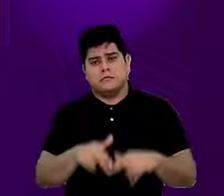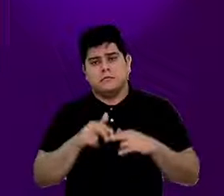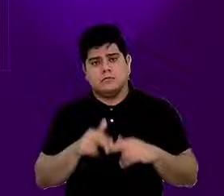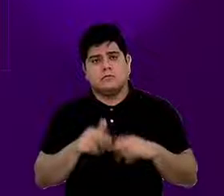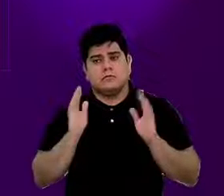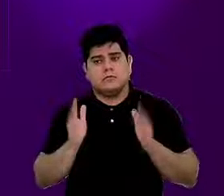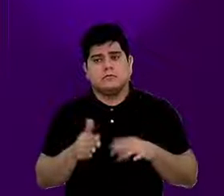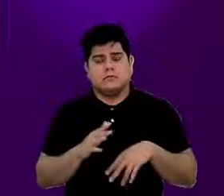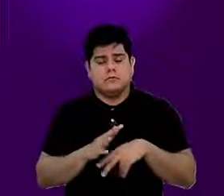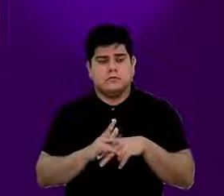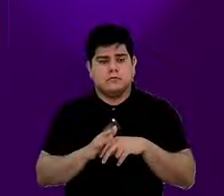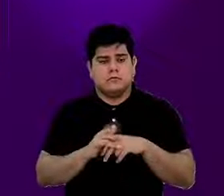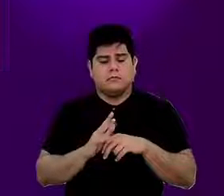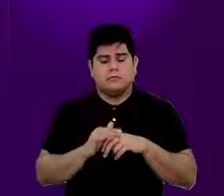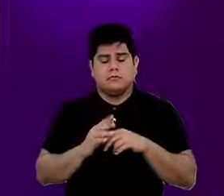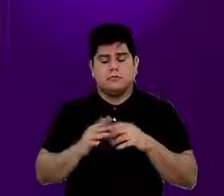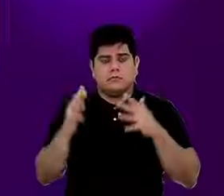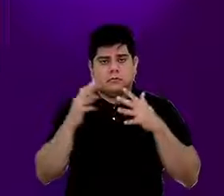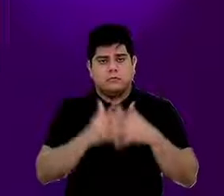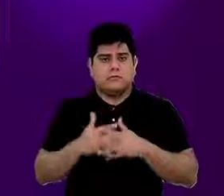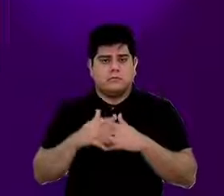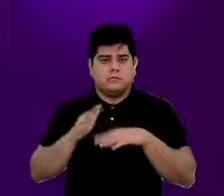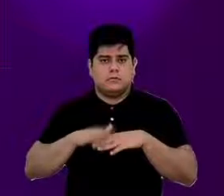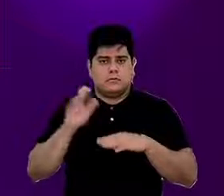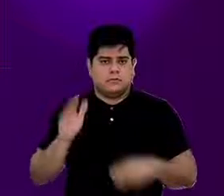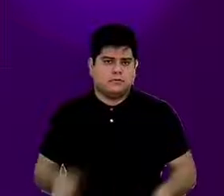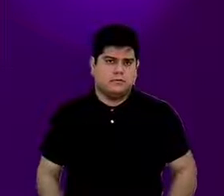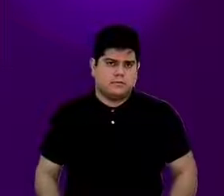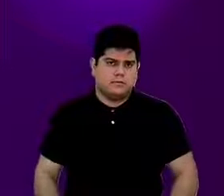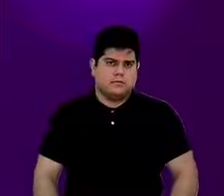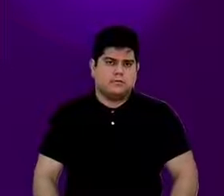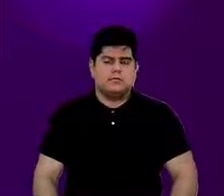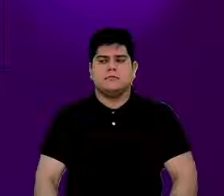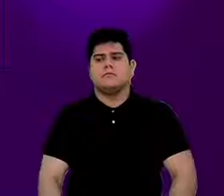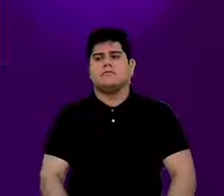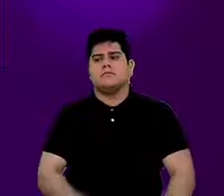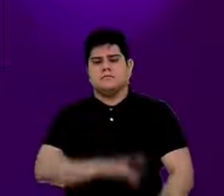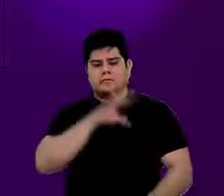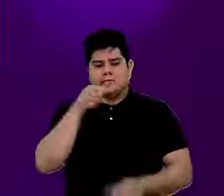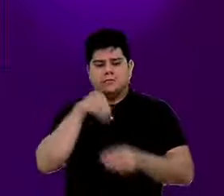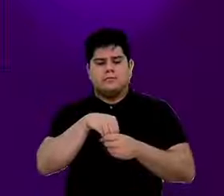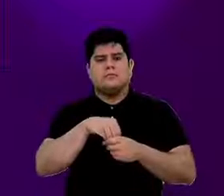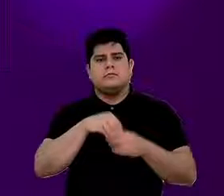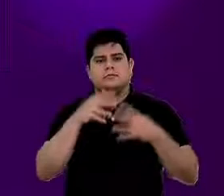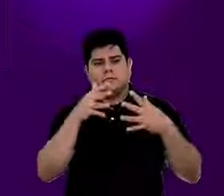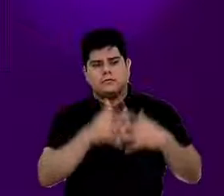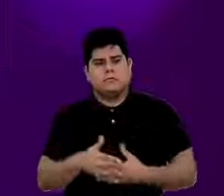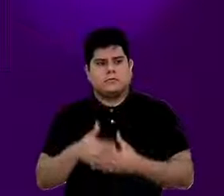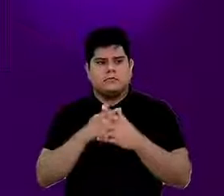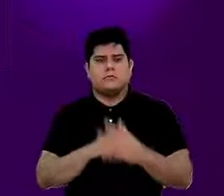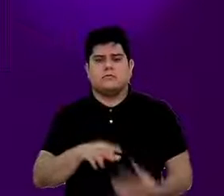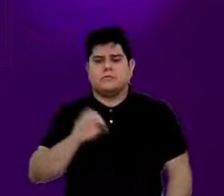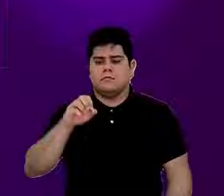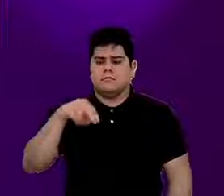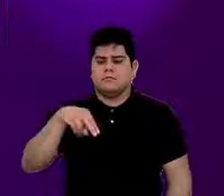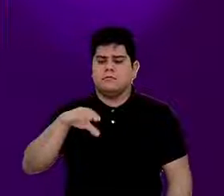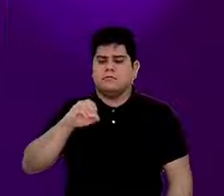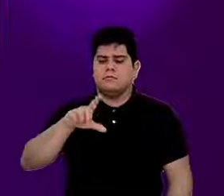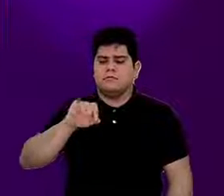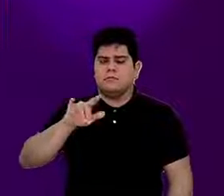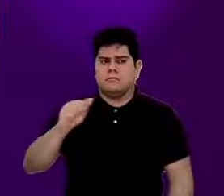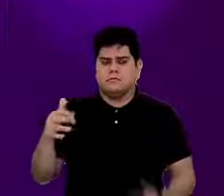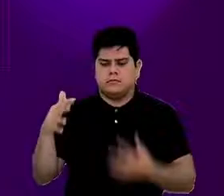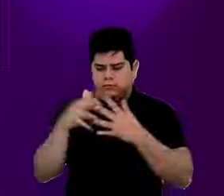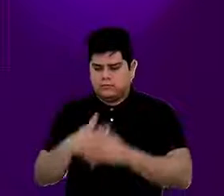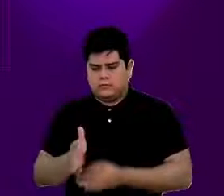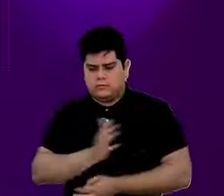ser um doente mais complexo. E quando a gente adiciona essa complexidade da oncologia, a complexidade da cardiologia,